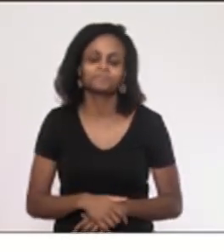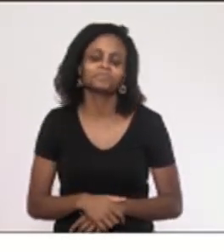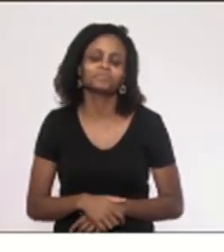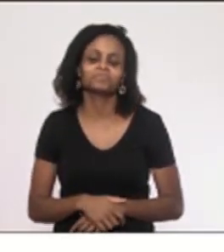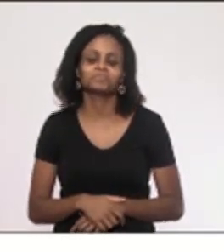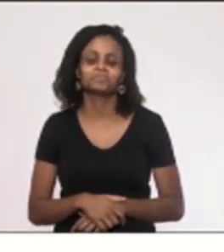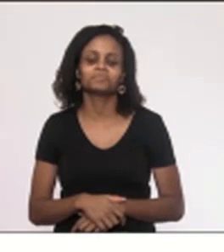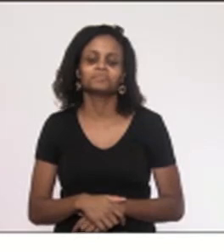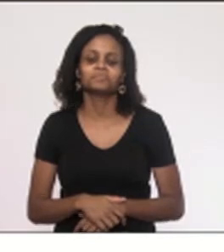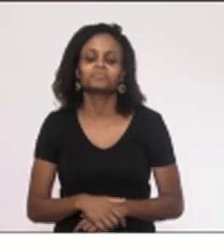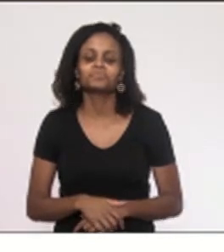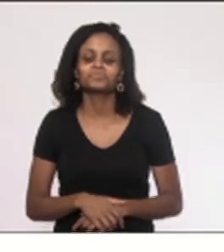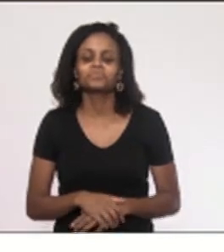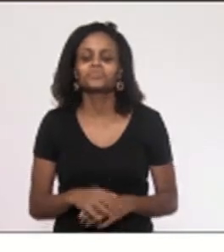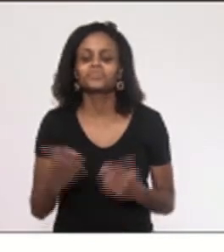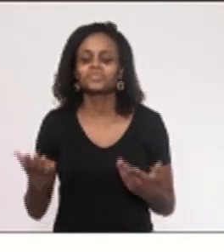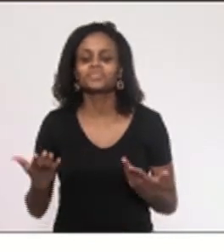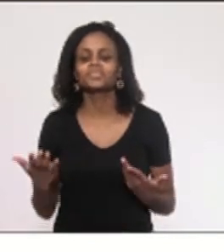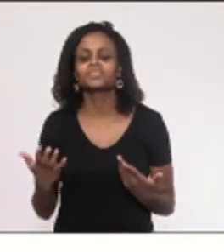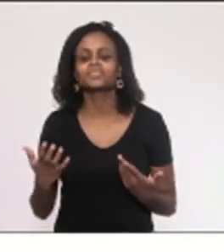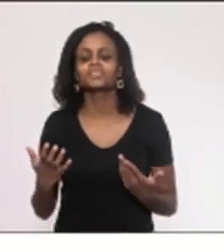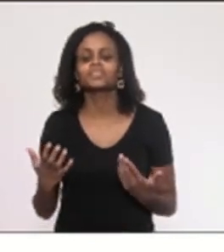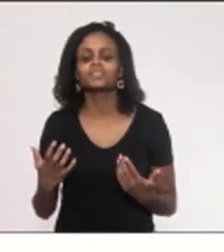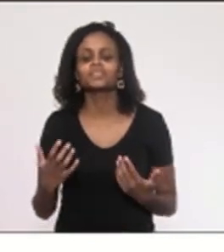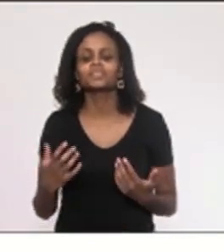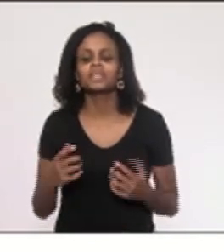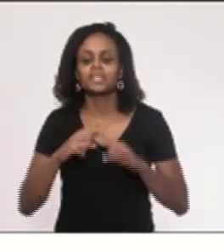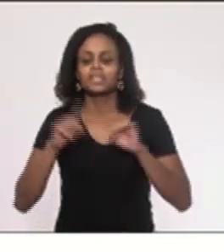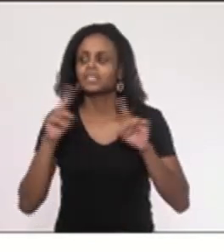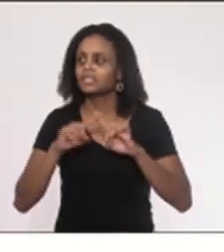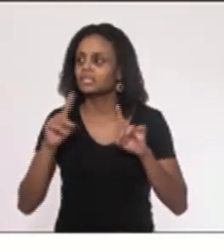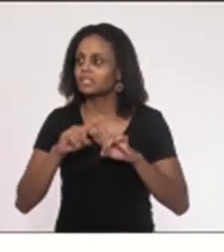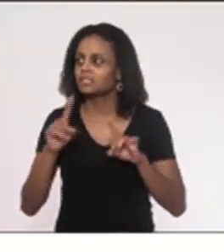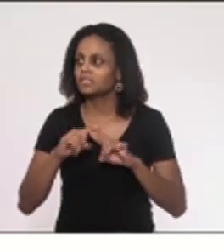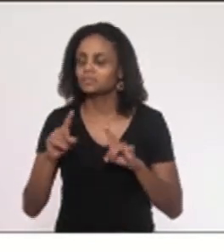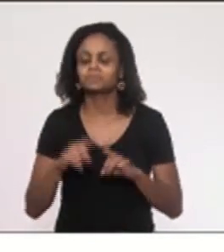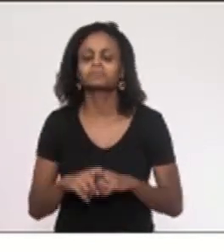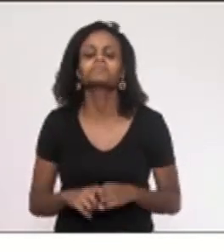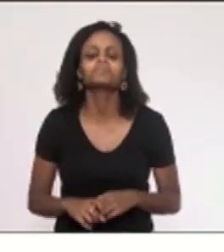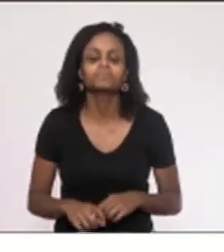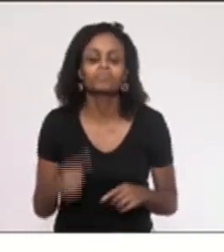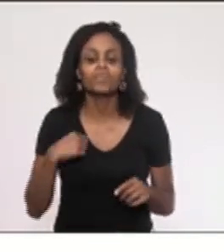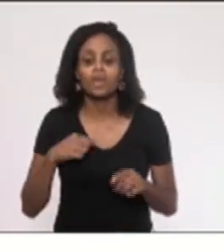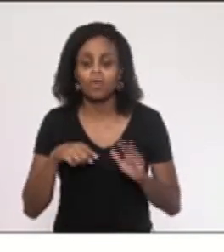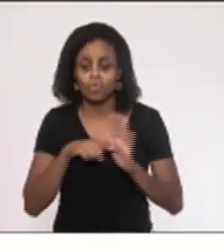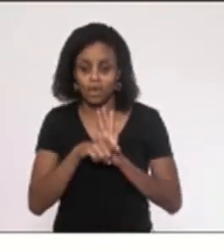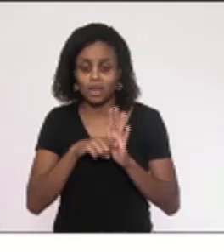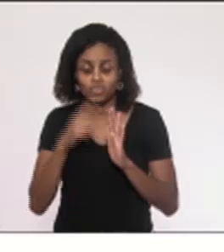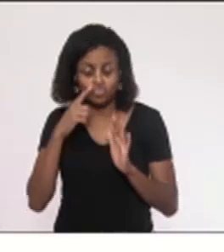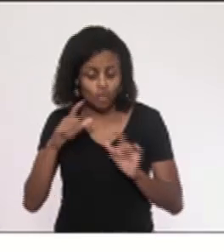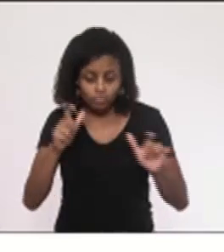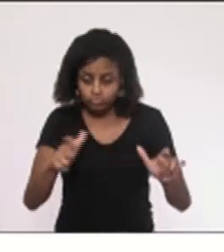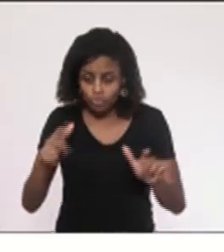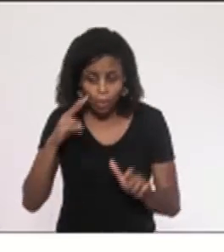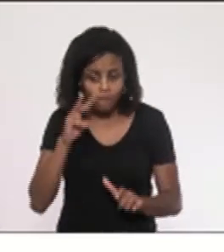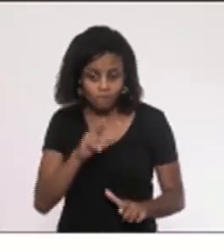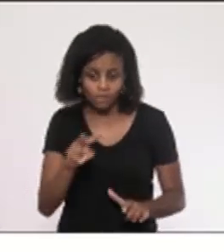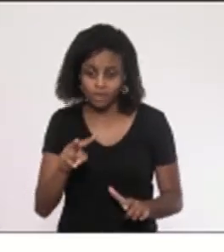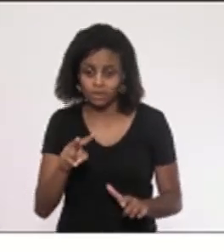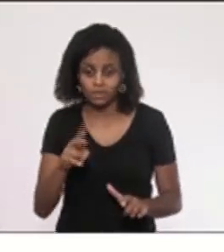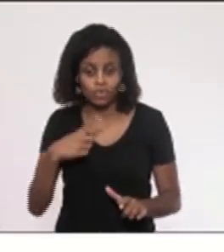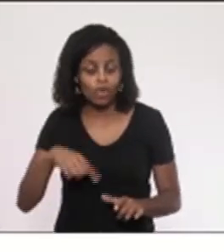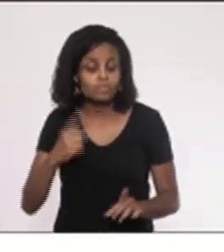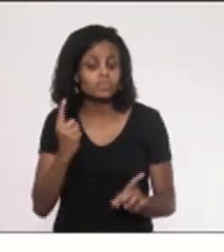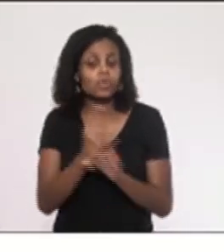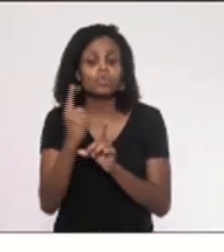tribuna paixões ideológicas, críticas ideológicas, estou fazendo uma análise de cenário. Nós